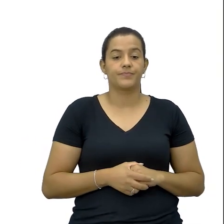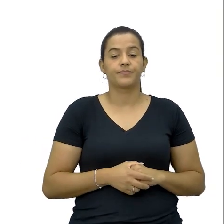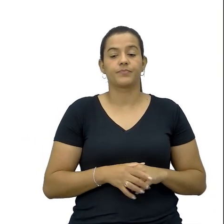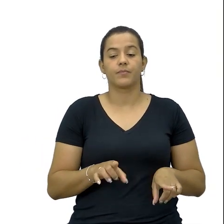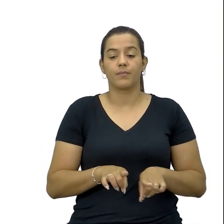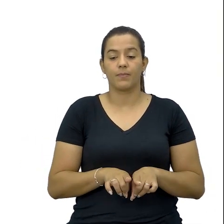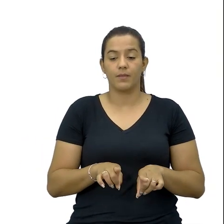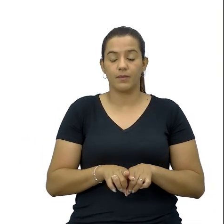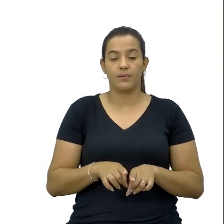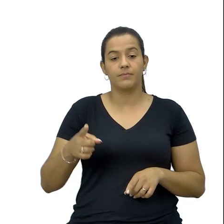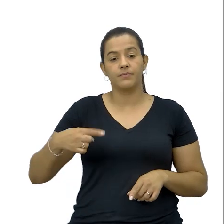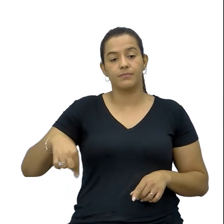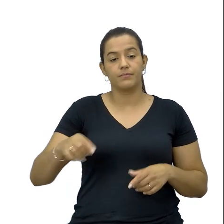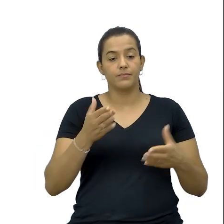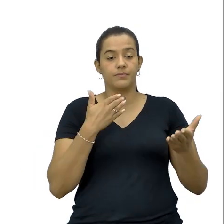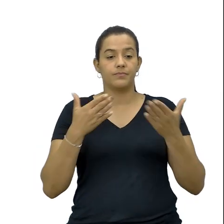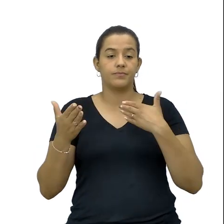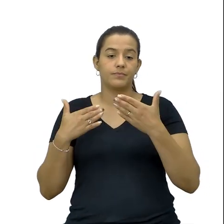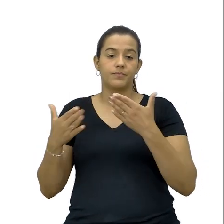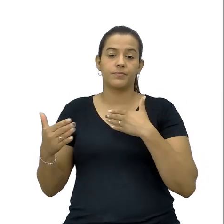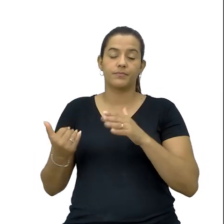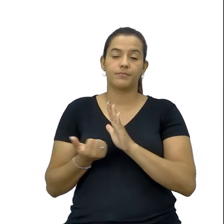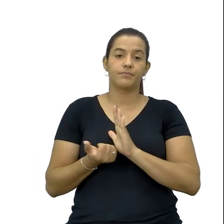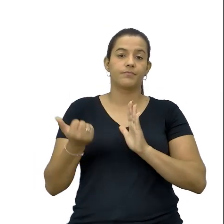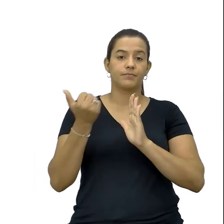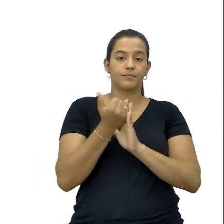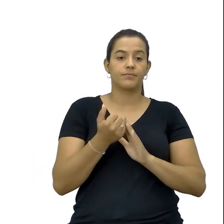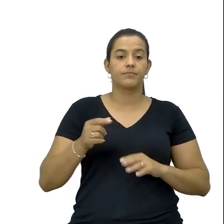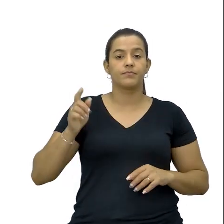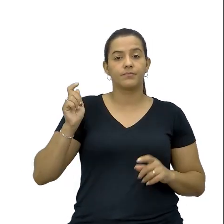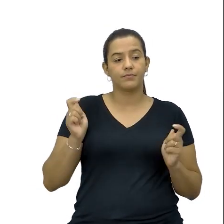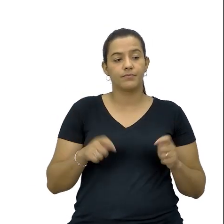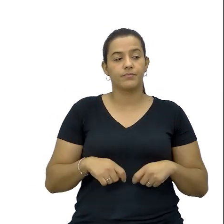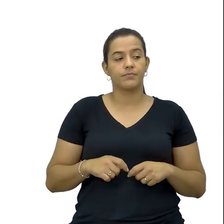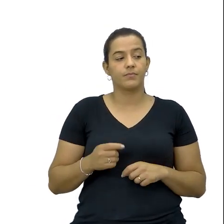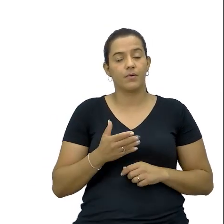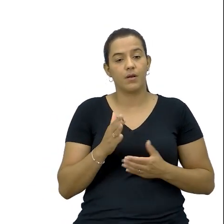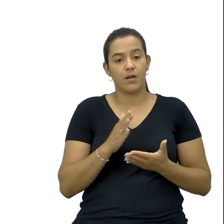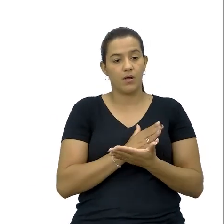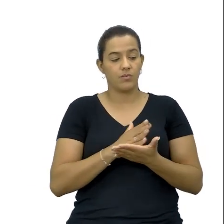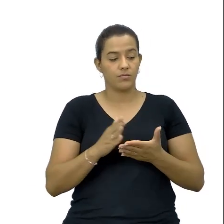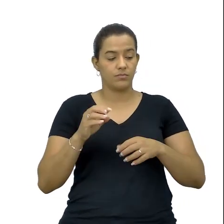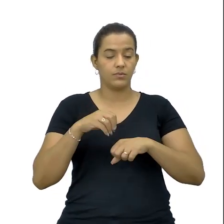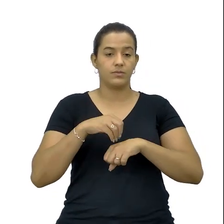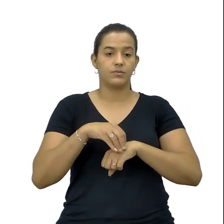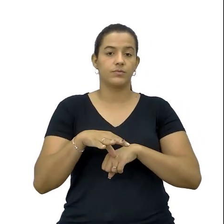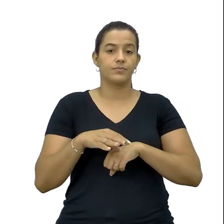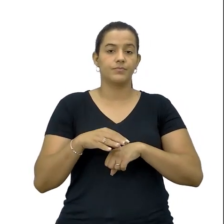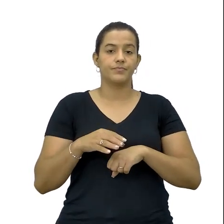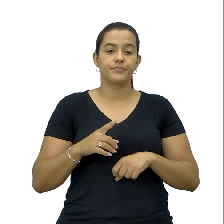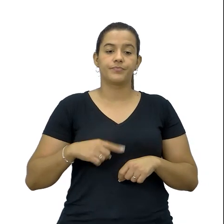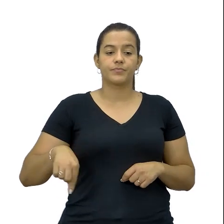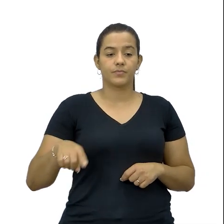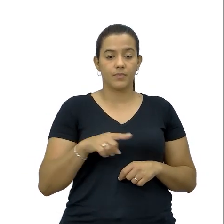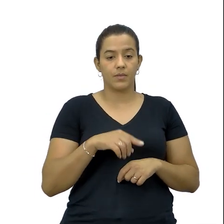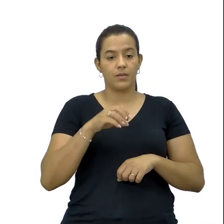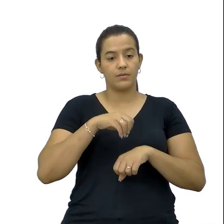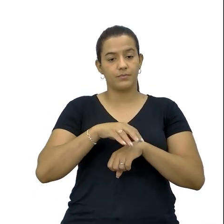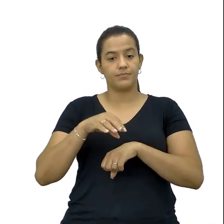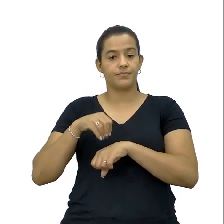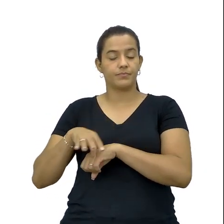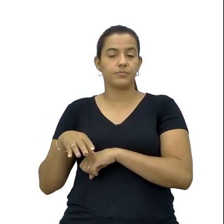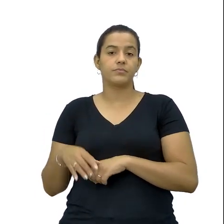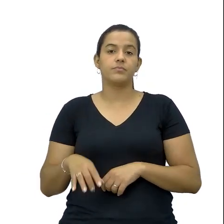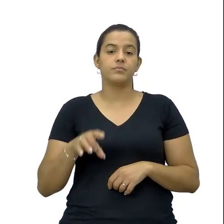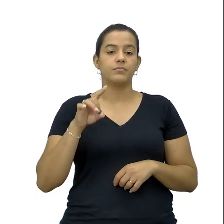vocês, né, para que a gente converse aqui um pouquinho mais, algumas sugestões. Essas sugestões, elas não